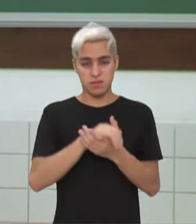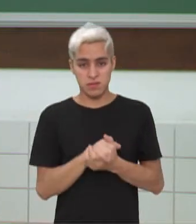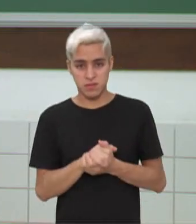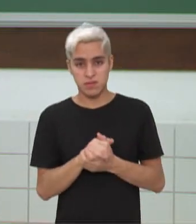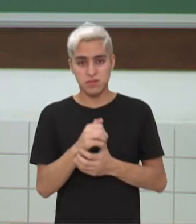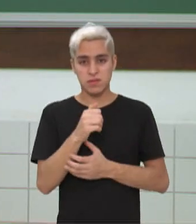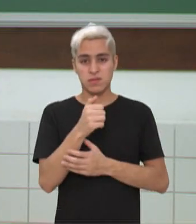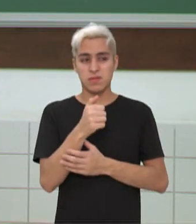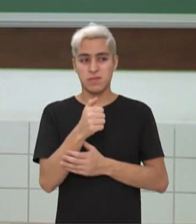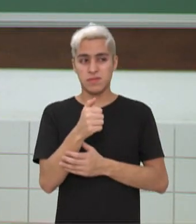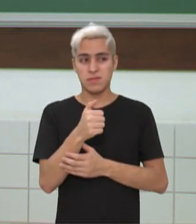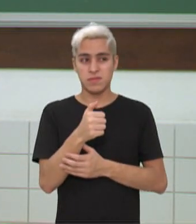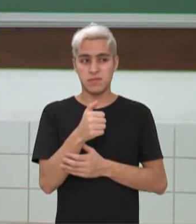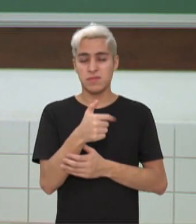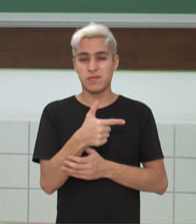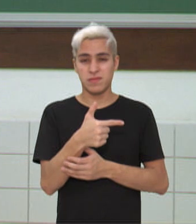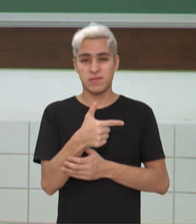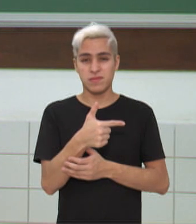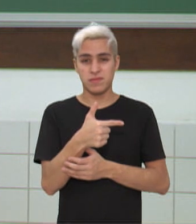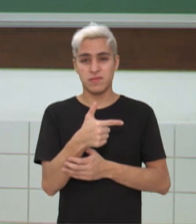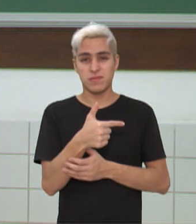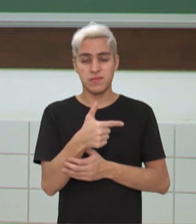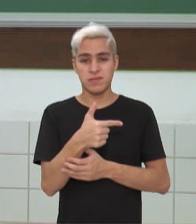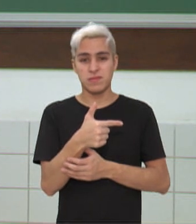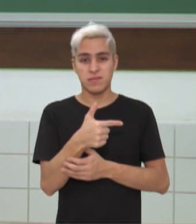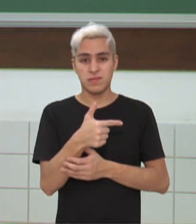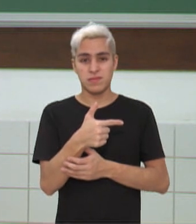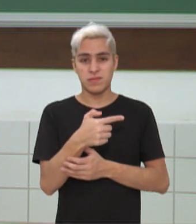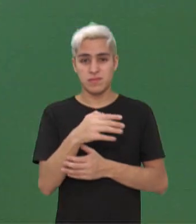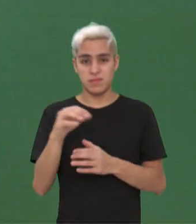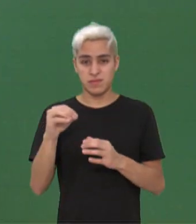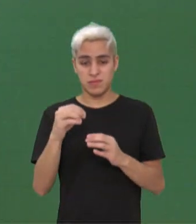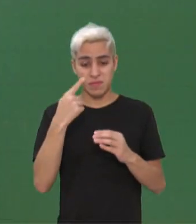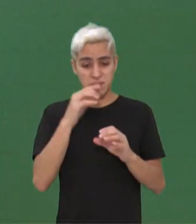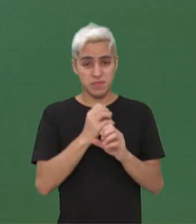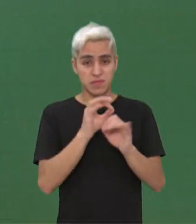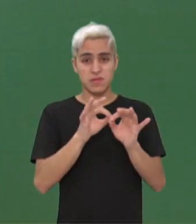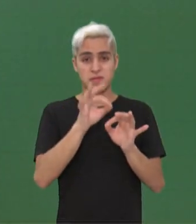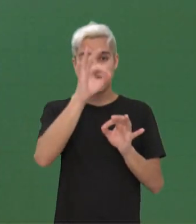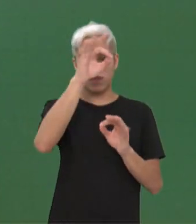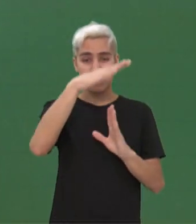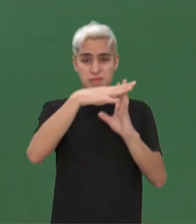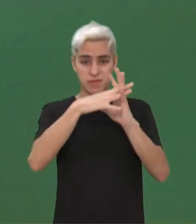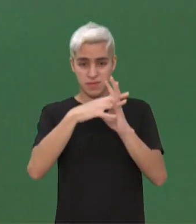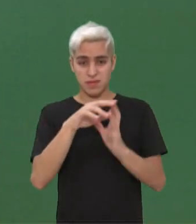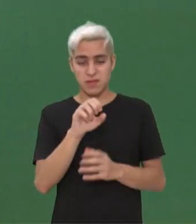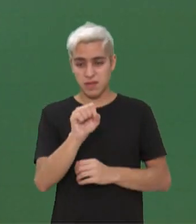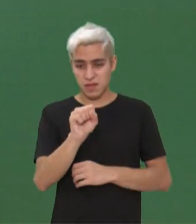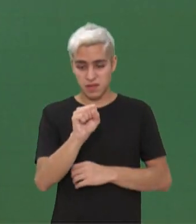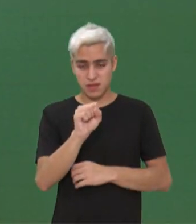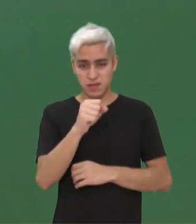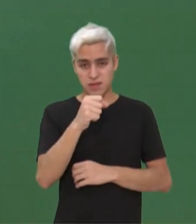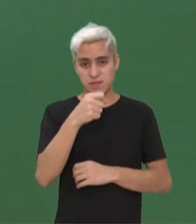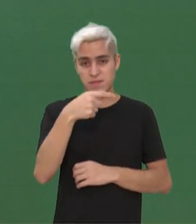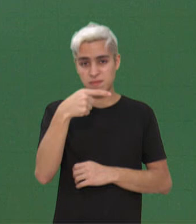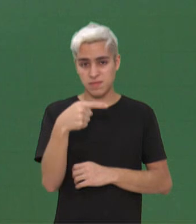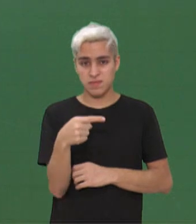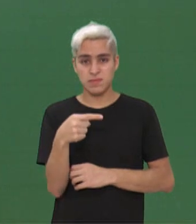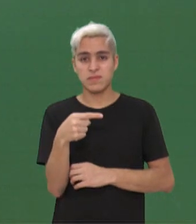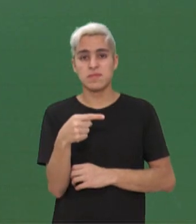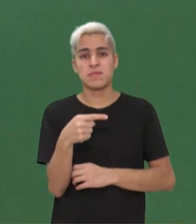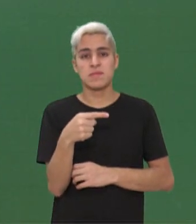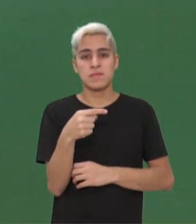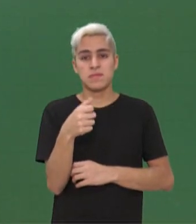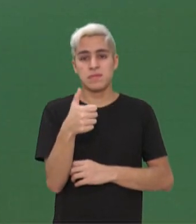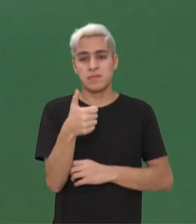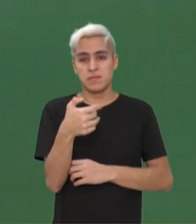14.400. Vamos para o cálculo da altura máxima. S do vértice menos